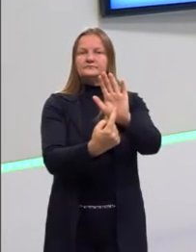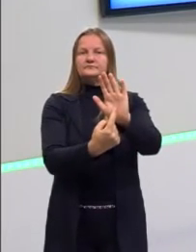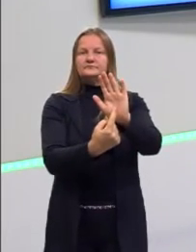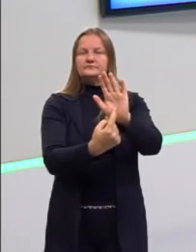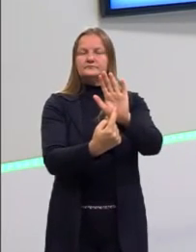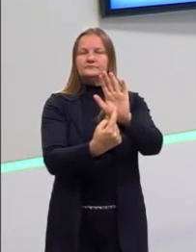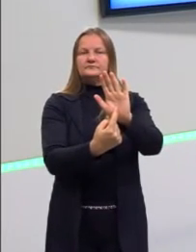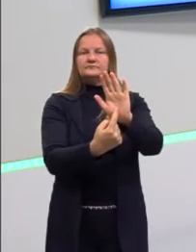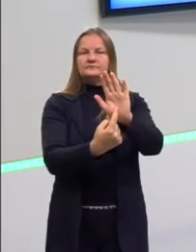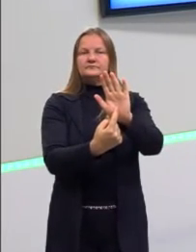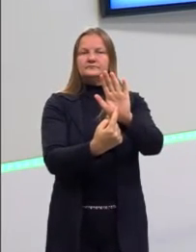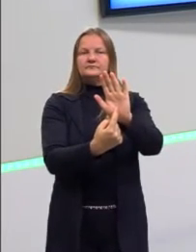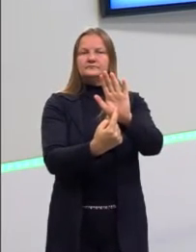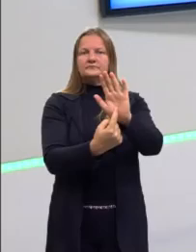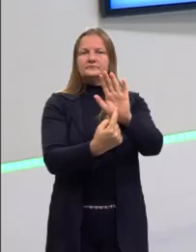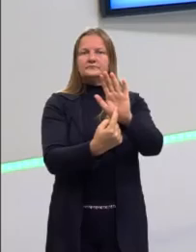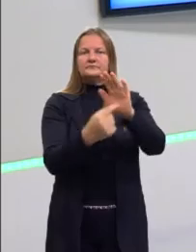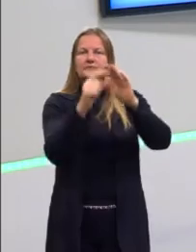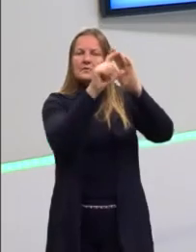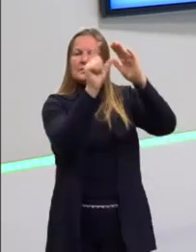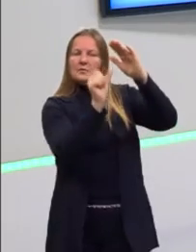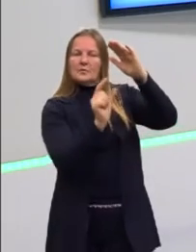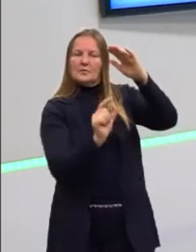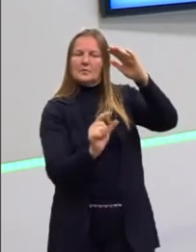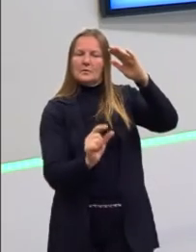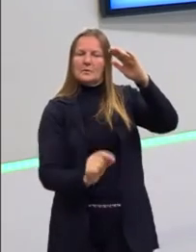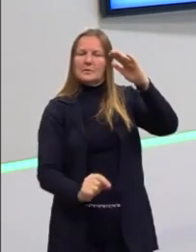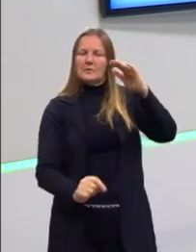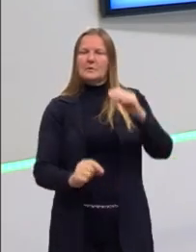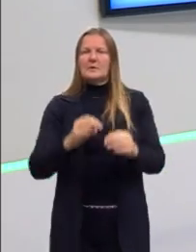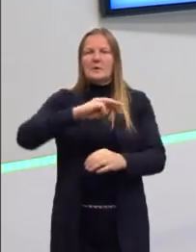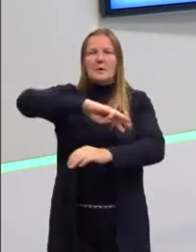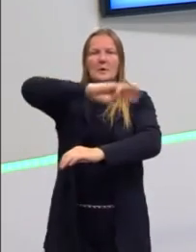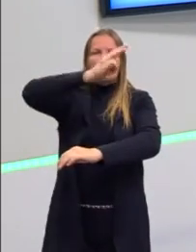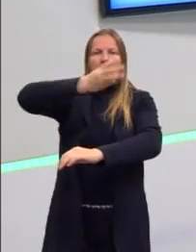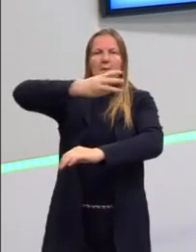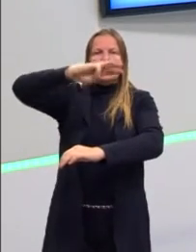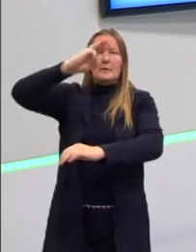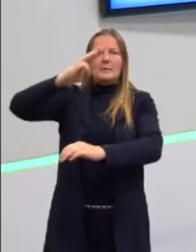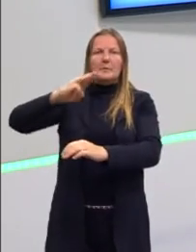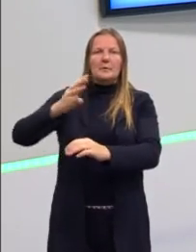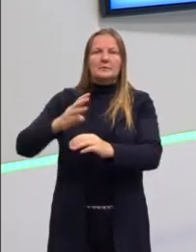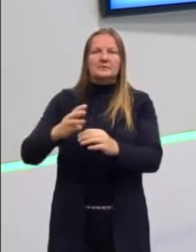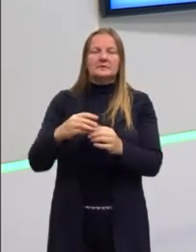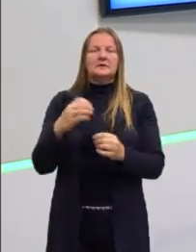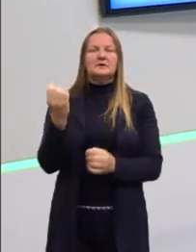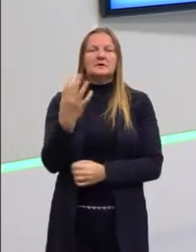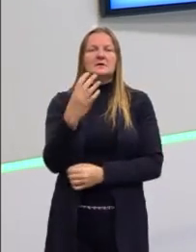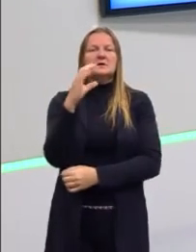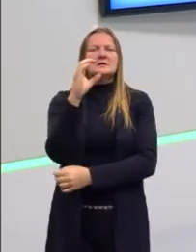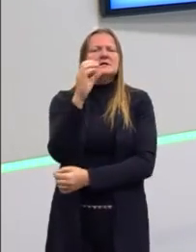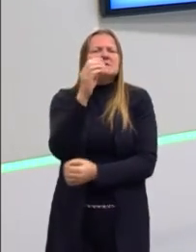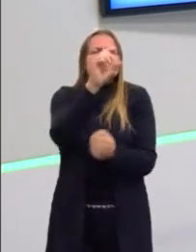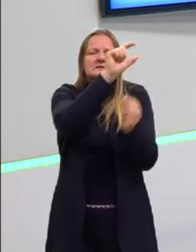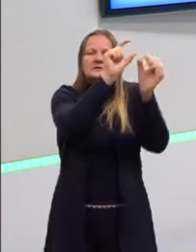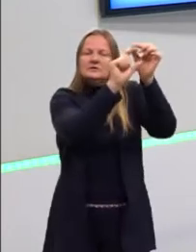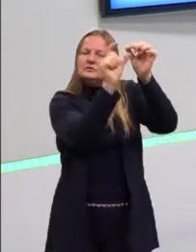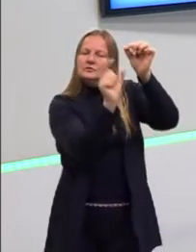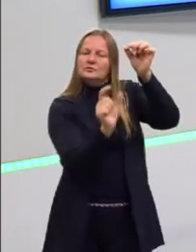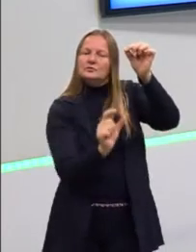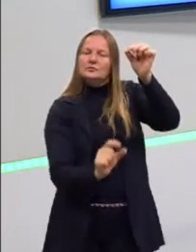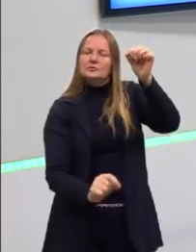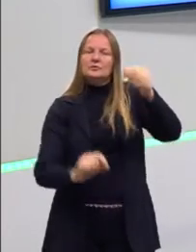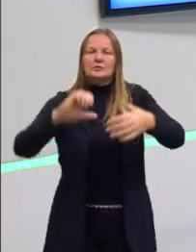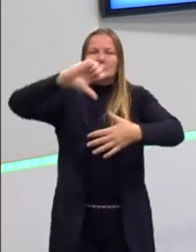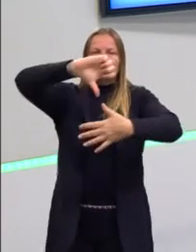continuidade da formação das cadeias montanhosas né Então as cadeias montanhosas recentes né do cenozóico nós vamos ter justamente